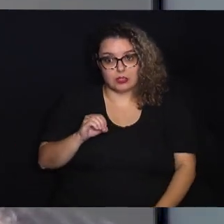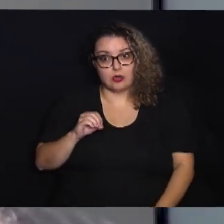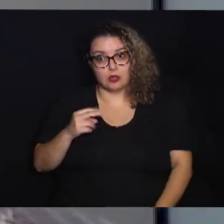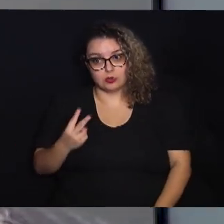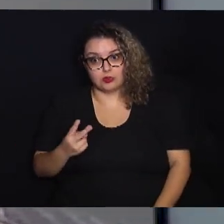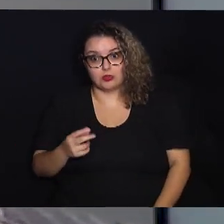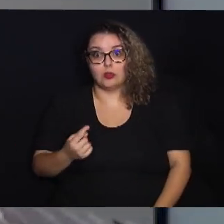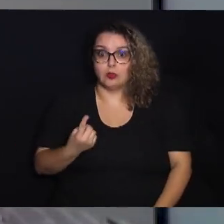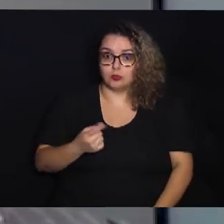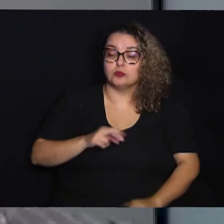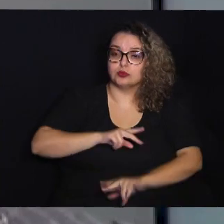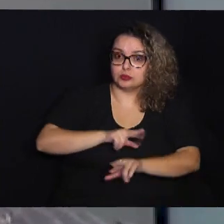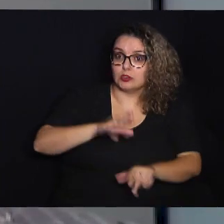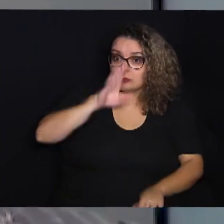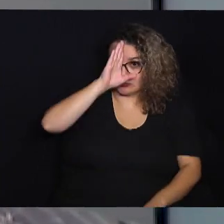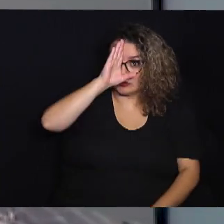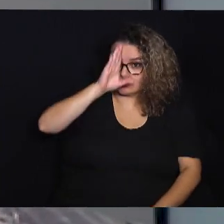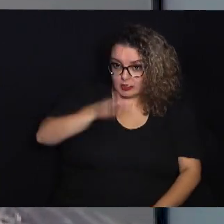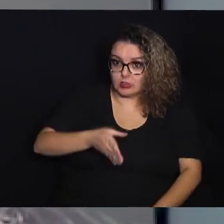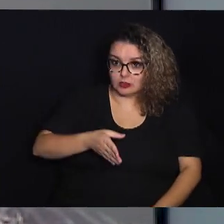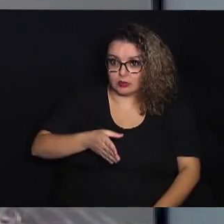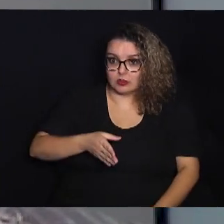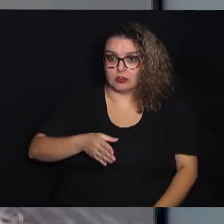emissão de CO2. Um dos principais